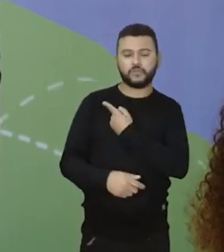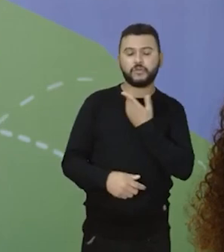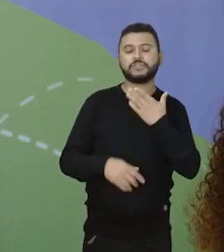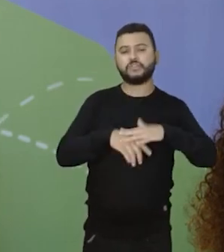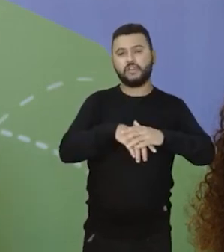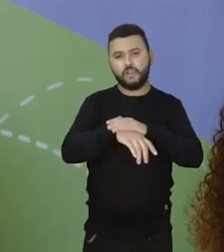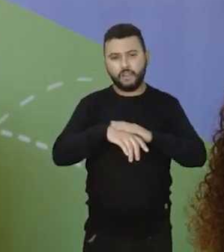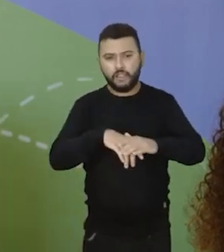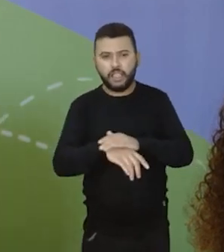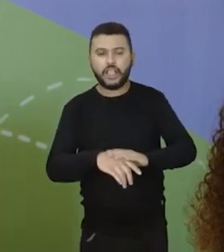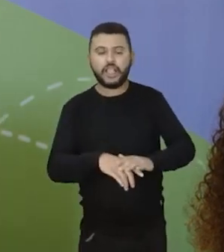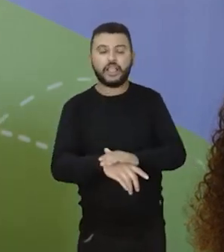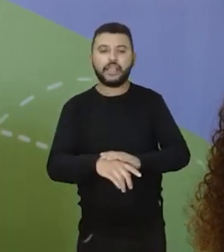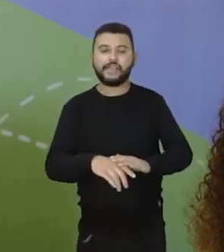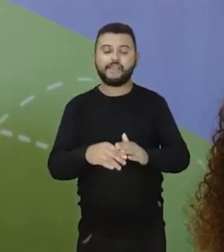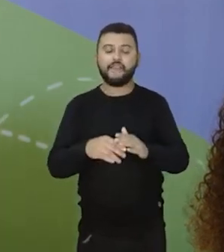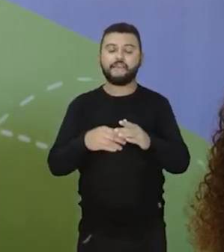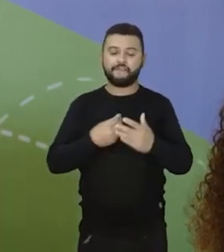diversidade